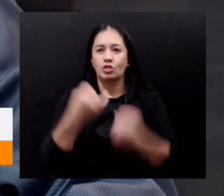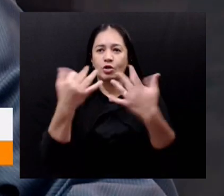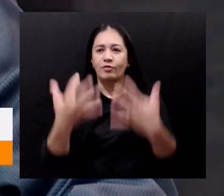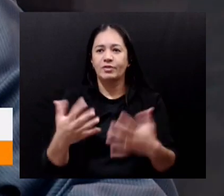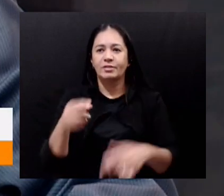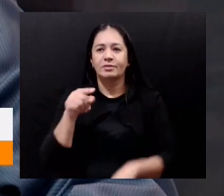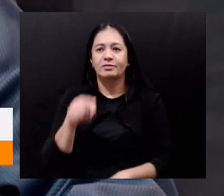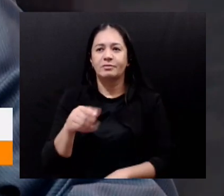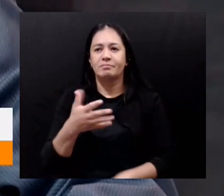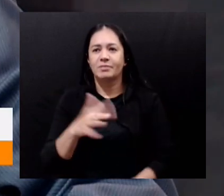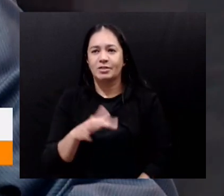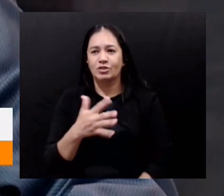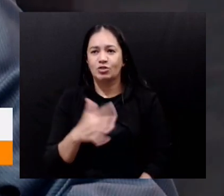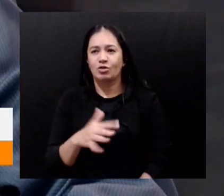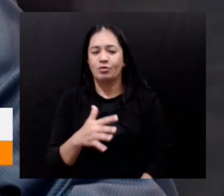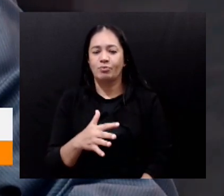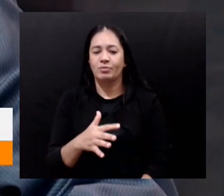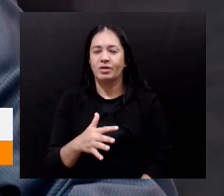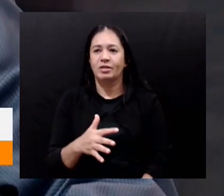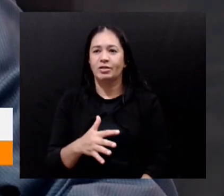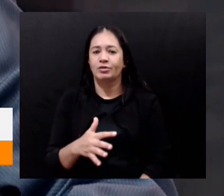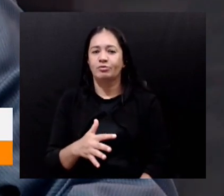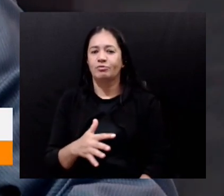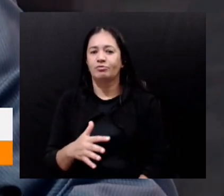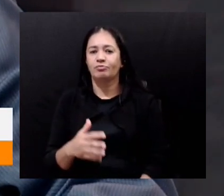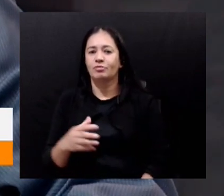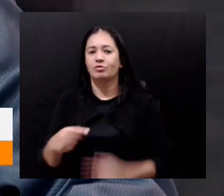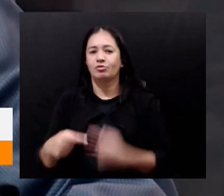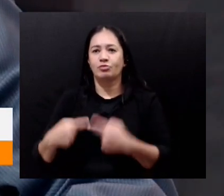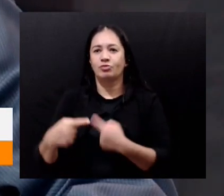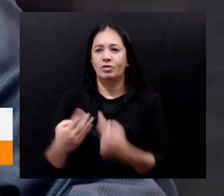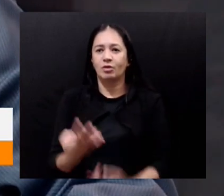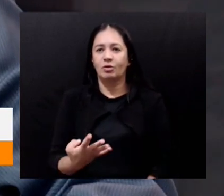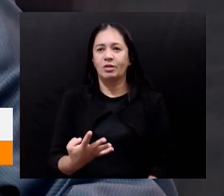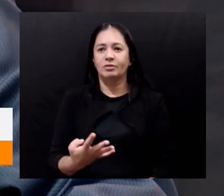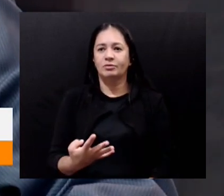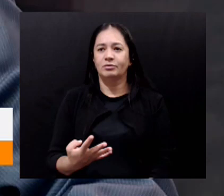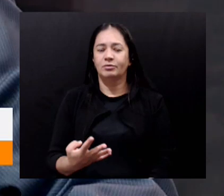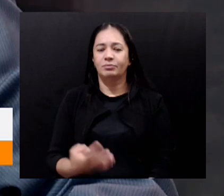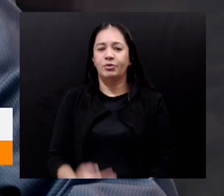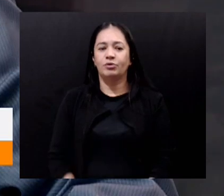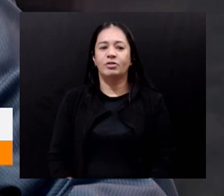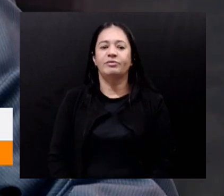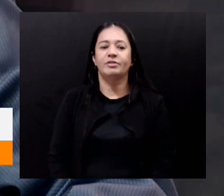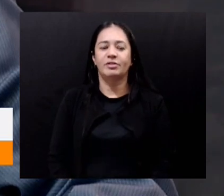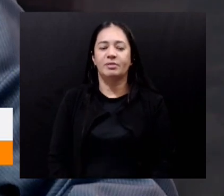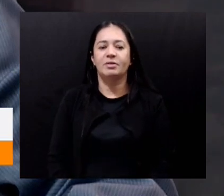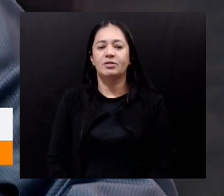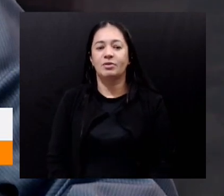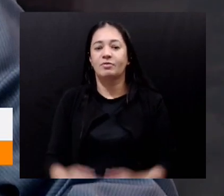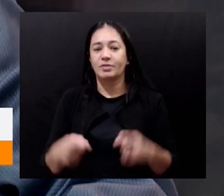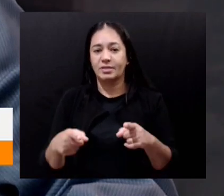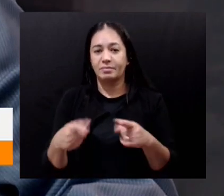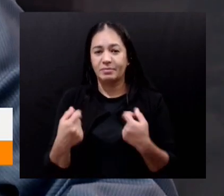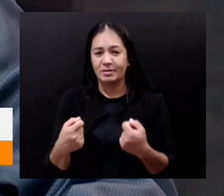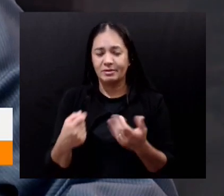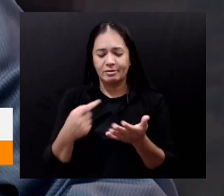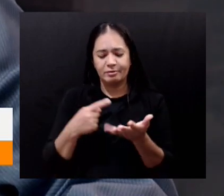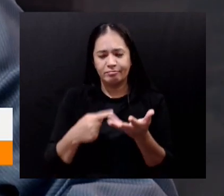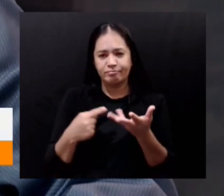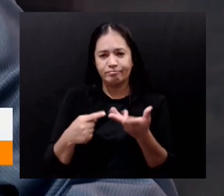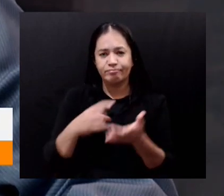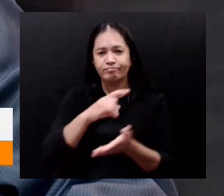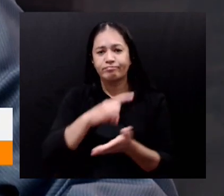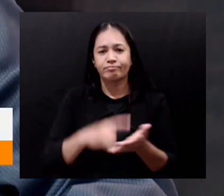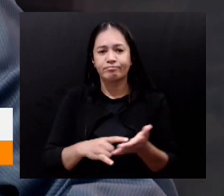umas 4 gerações, de investimento de 6, 7 mil, porque você tem que apostilar toda essa papelada, você tem que depois,